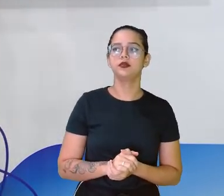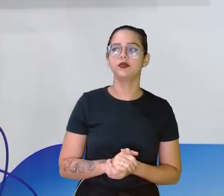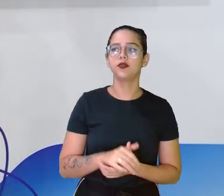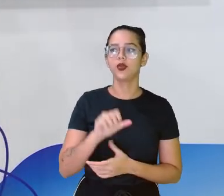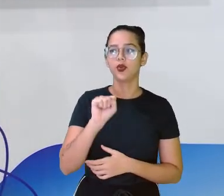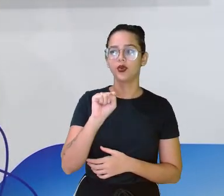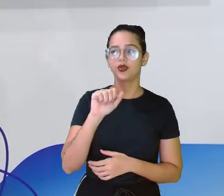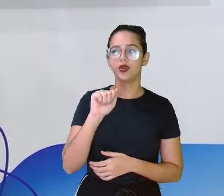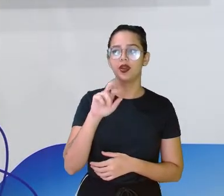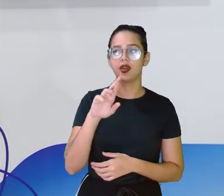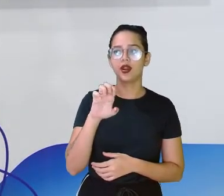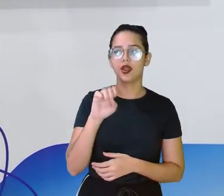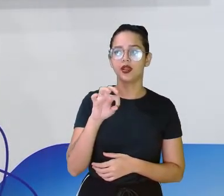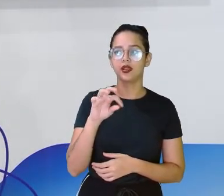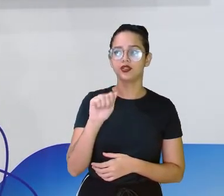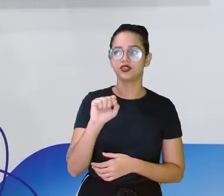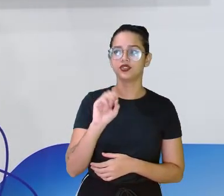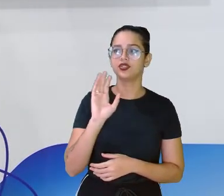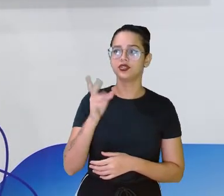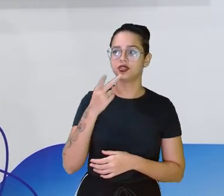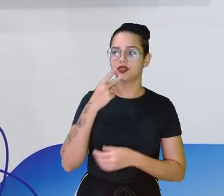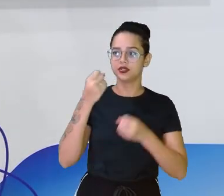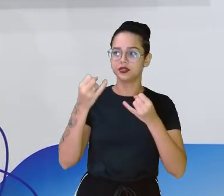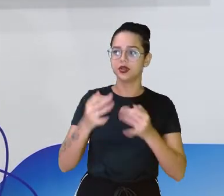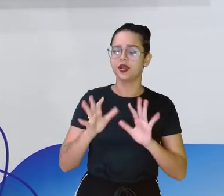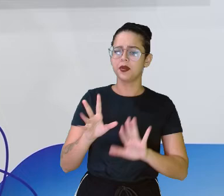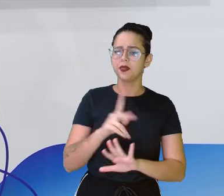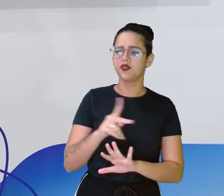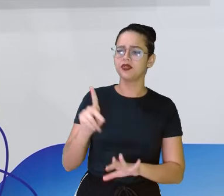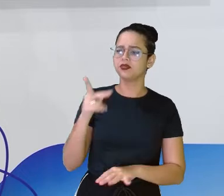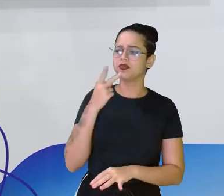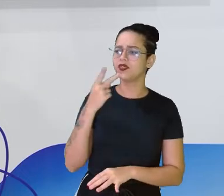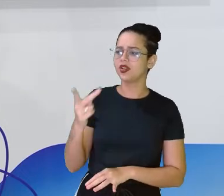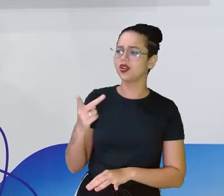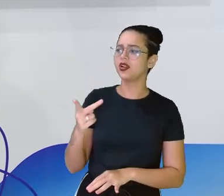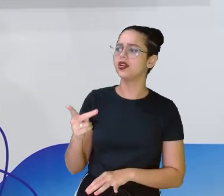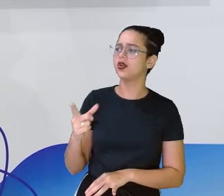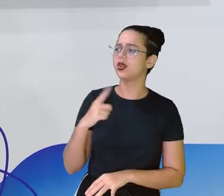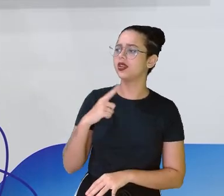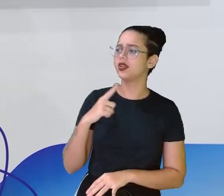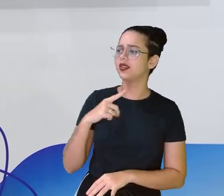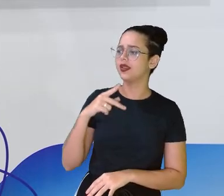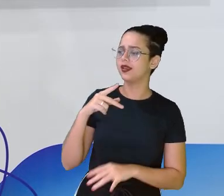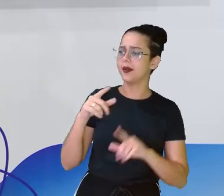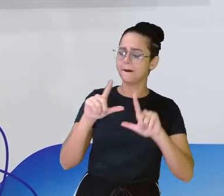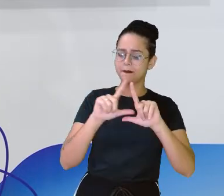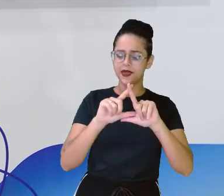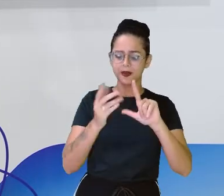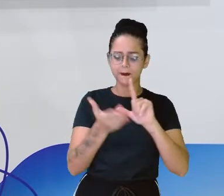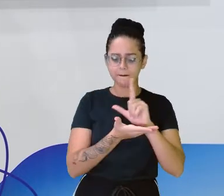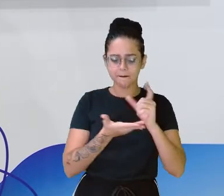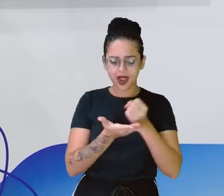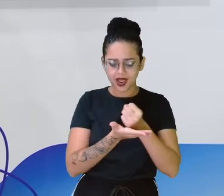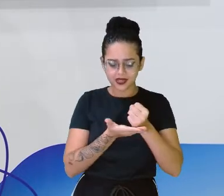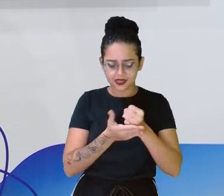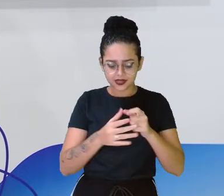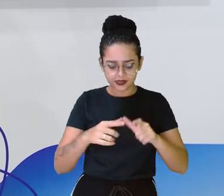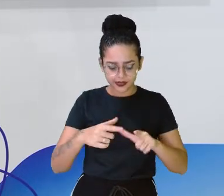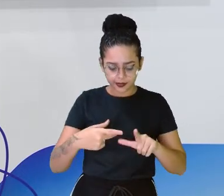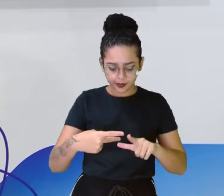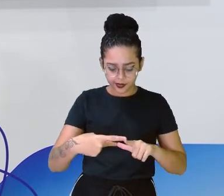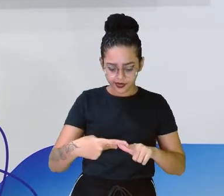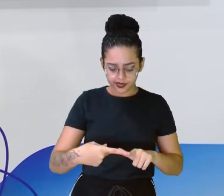8 arestas, como a gente tem aqui. Professora, mas a senhora disse que tem uma pirâmide de base quadrada, tem 5